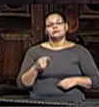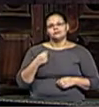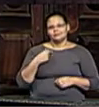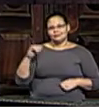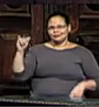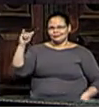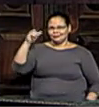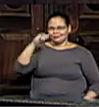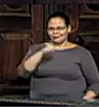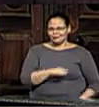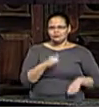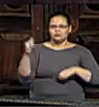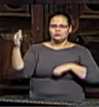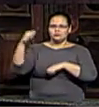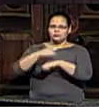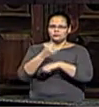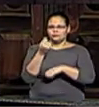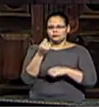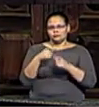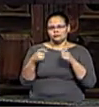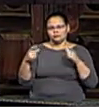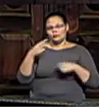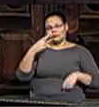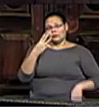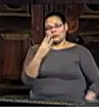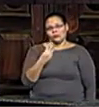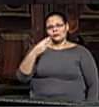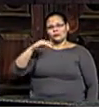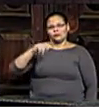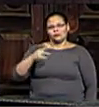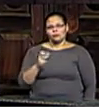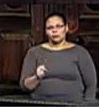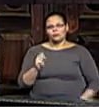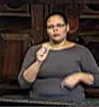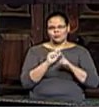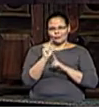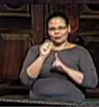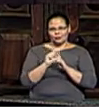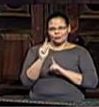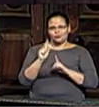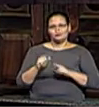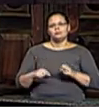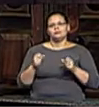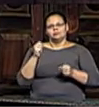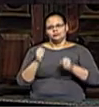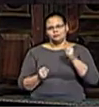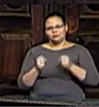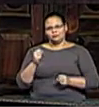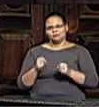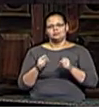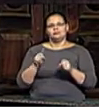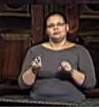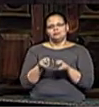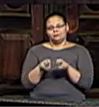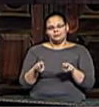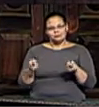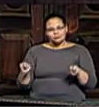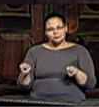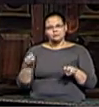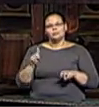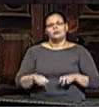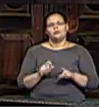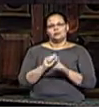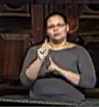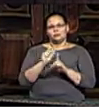passagens aéreas de mais de 3 milhões, dos aluguéis de veículos e de estacionamento, da questão